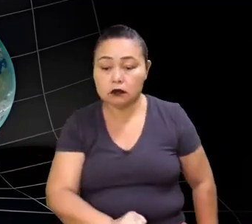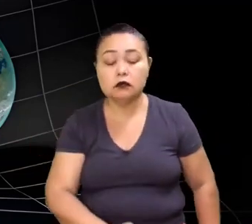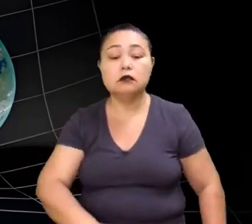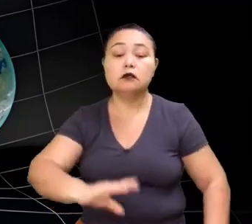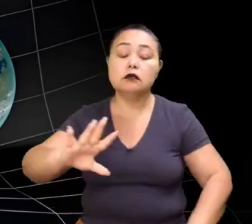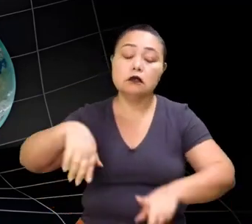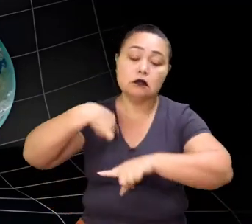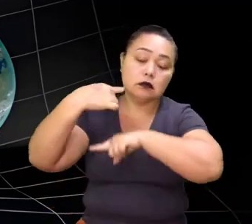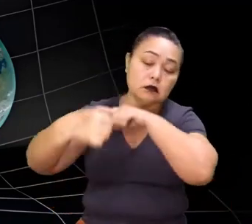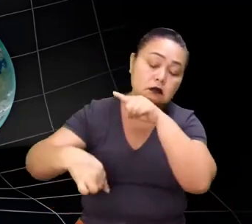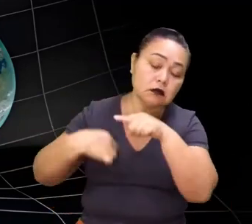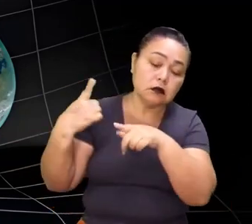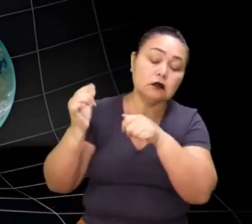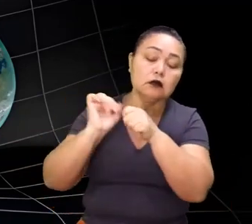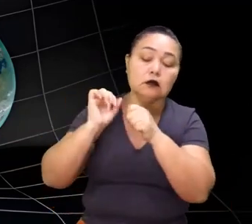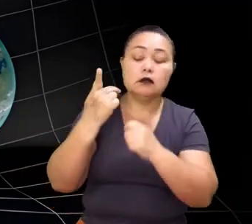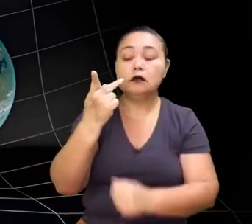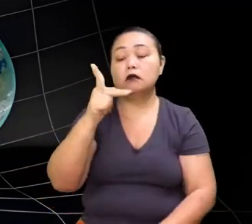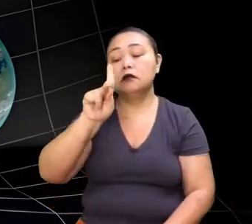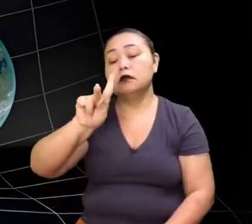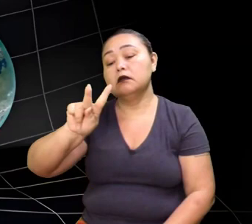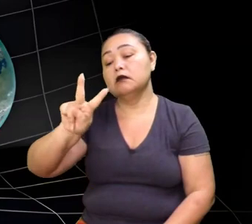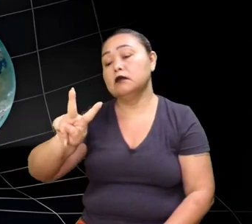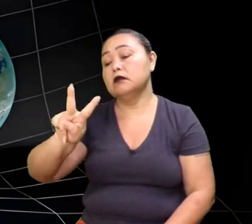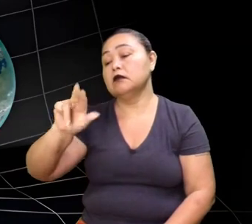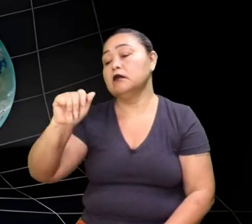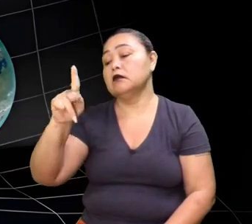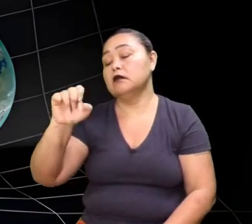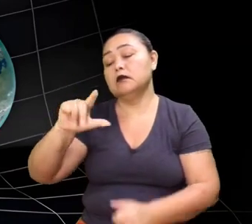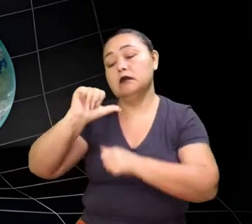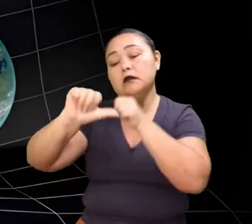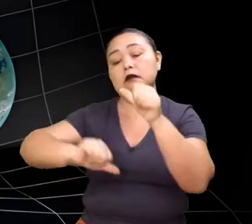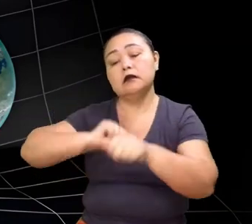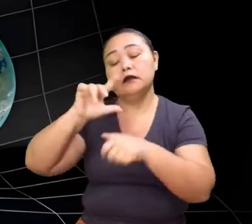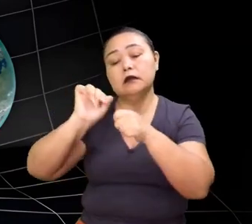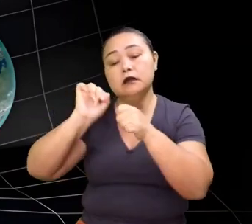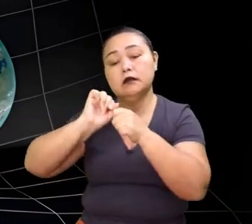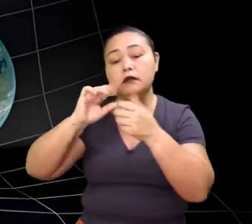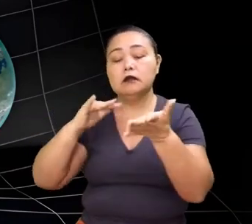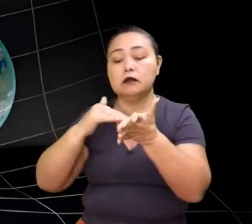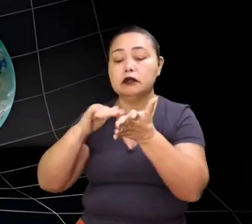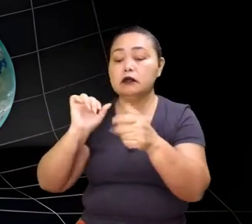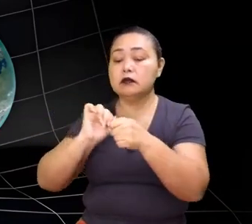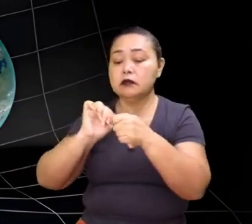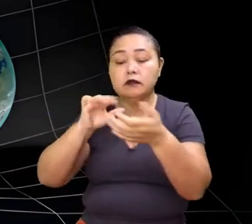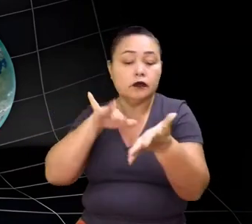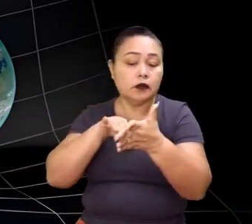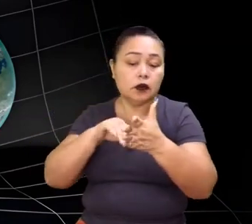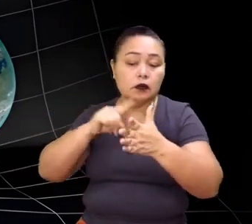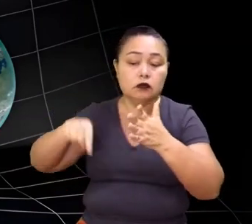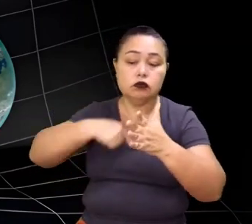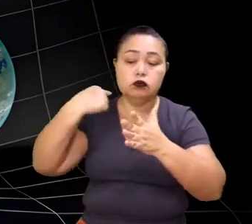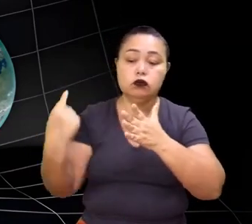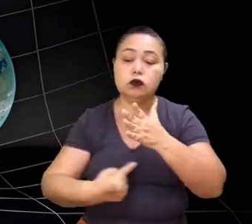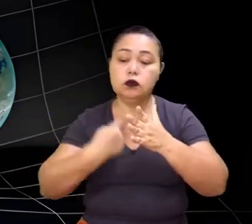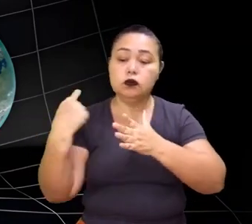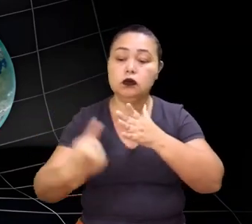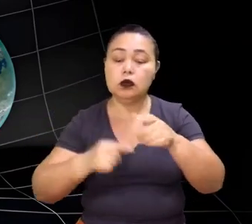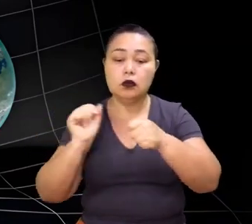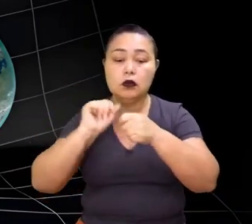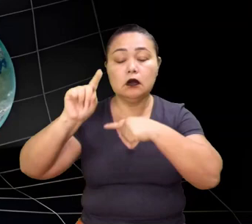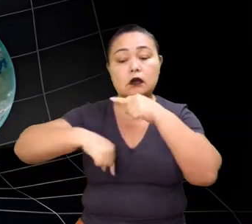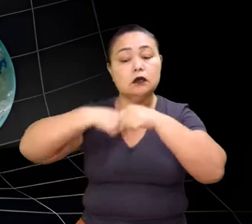e aí vai passando transformando em vapor esse vapor vai tocar a turbina igual uzina elétrica a turbina normal e essa